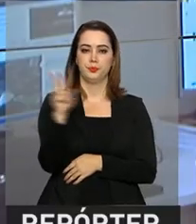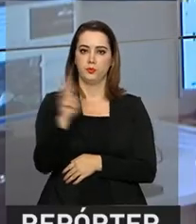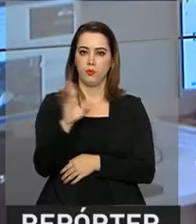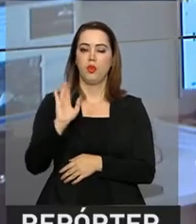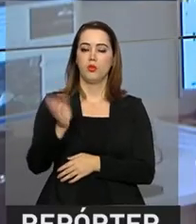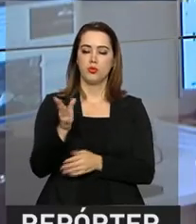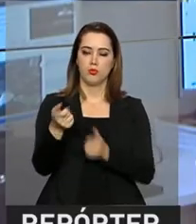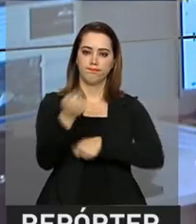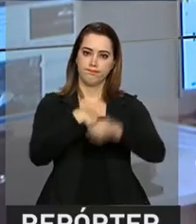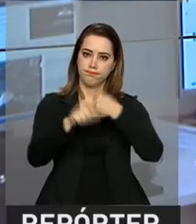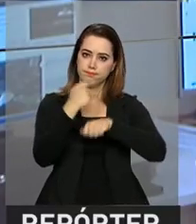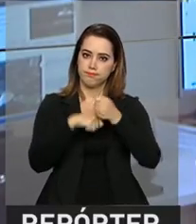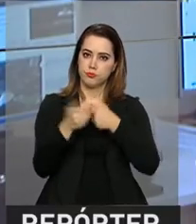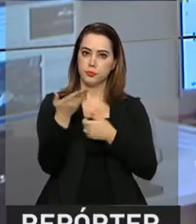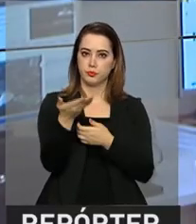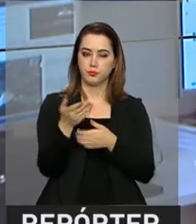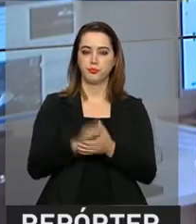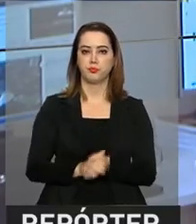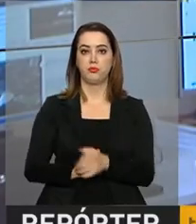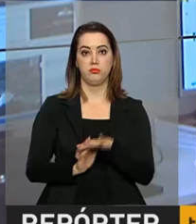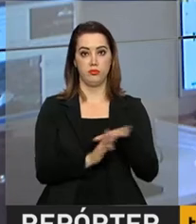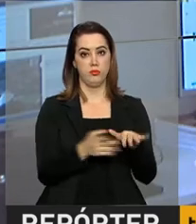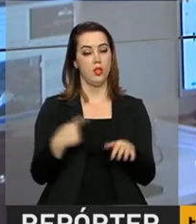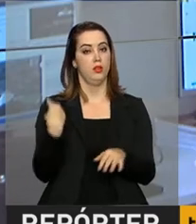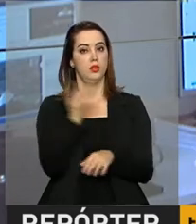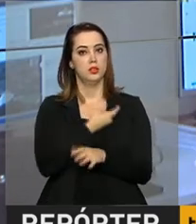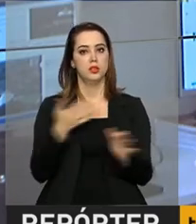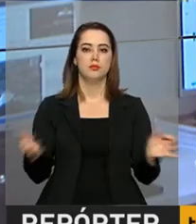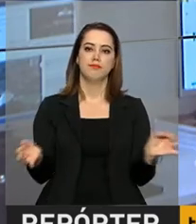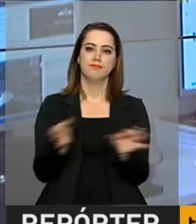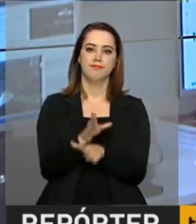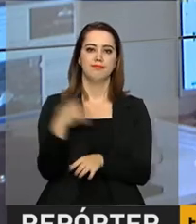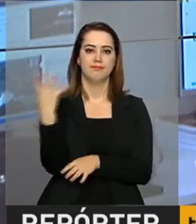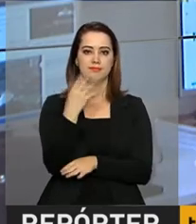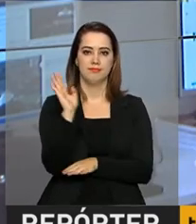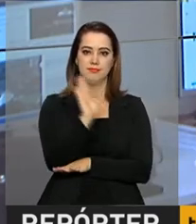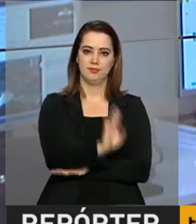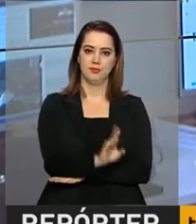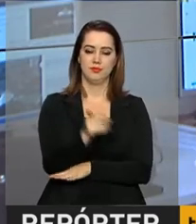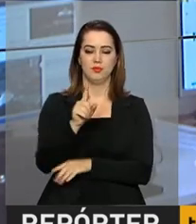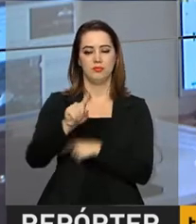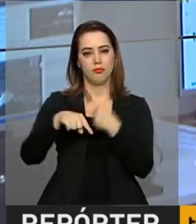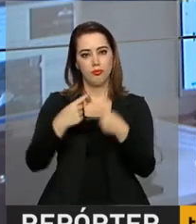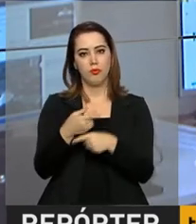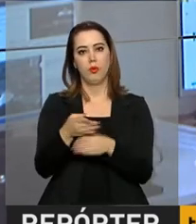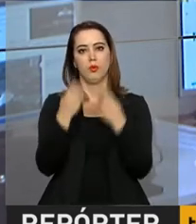Nós ficamos por aqui, podemos voltar a qualquer momento com outras informações ou às 16h na